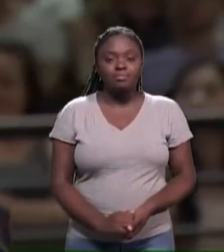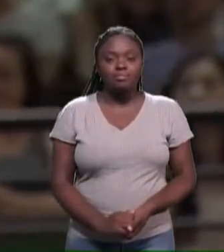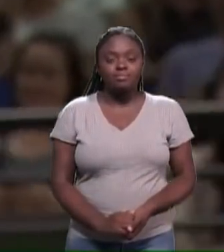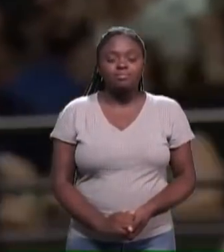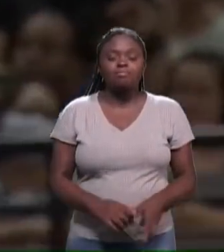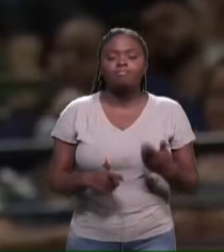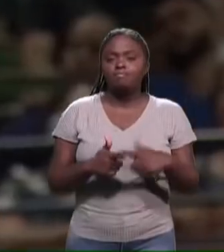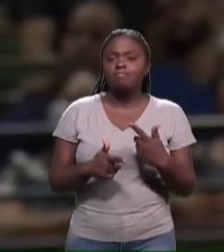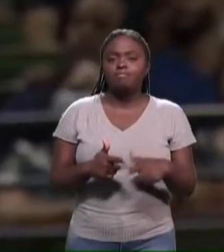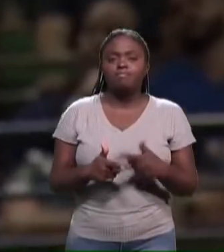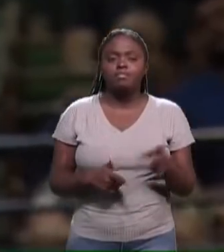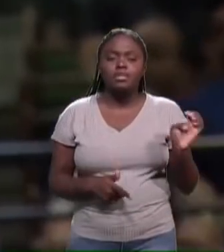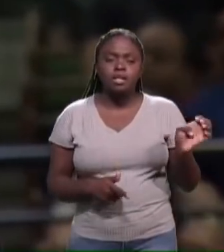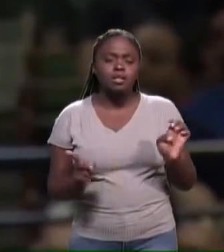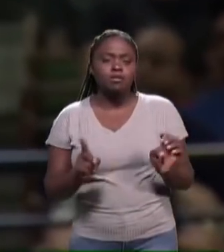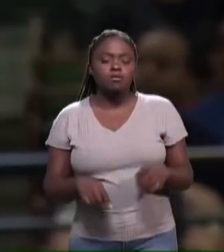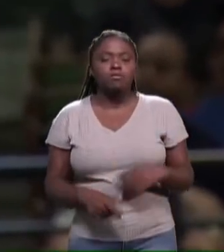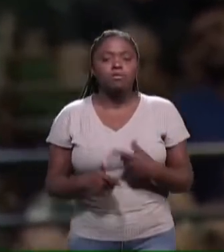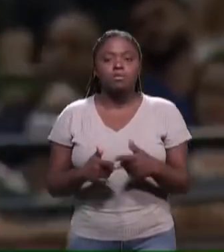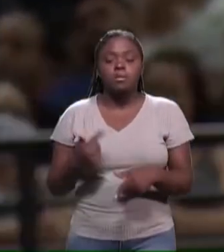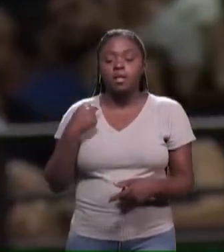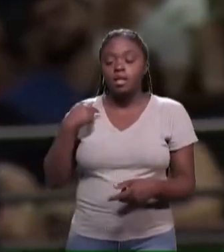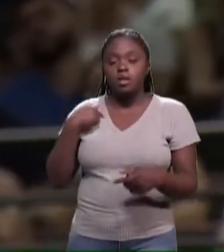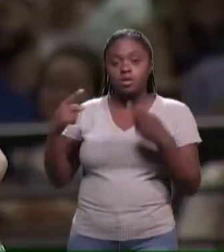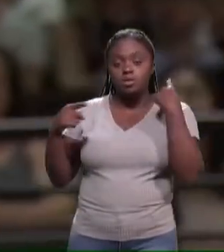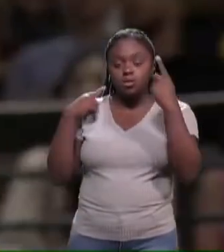O problema não é ele ser gay, o problema é eu ser um louco por Jesus.